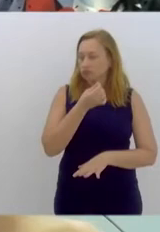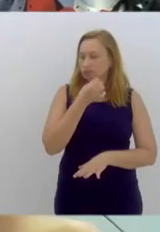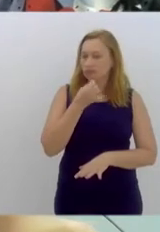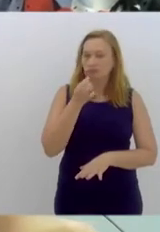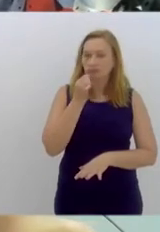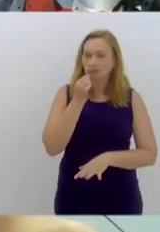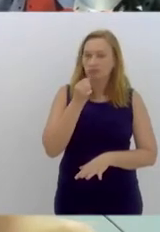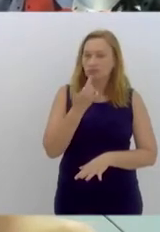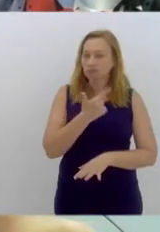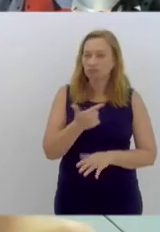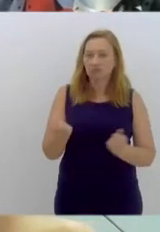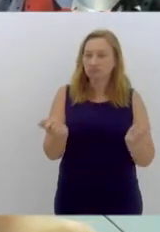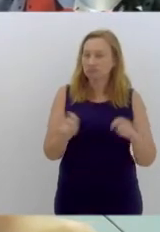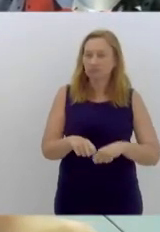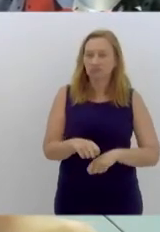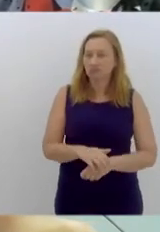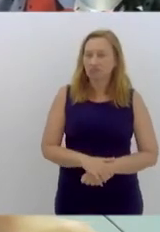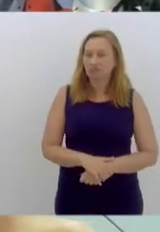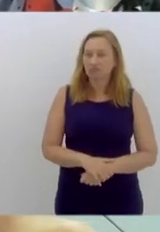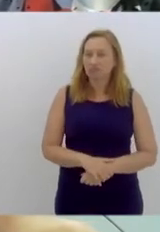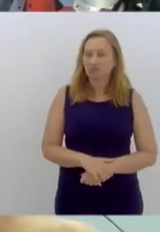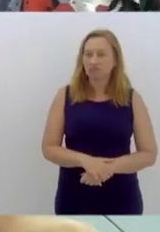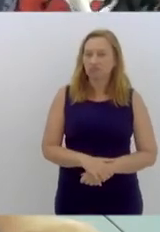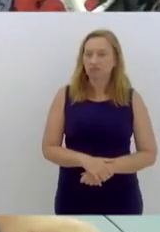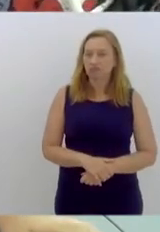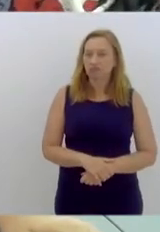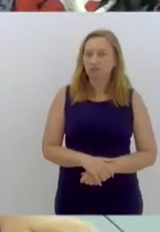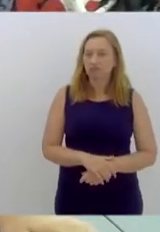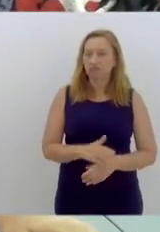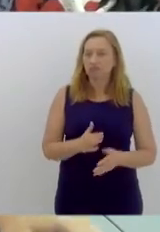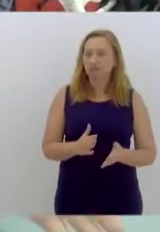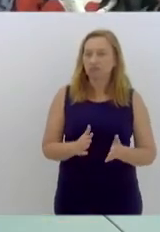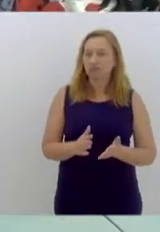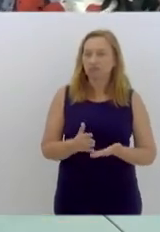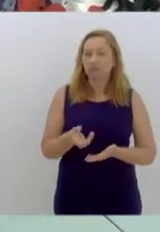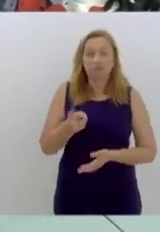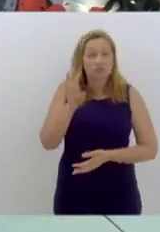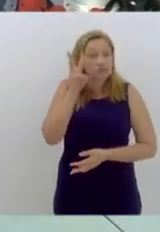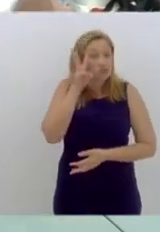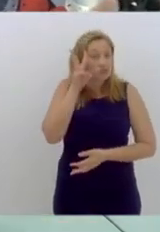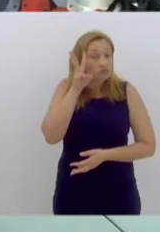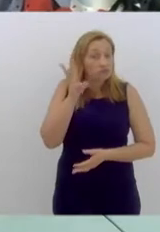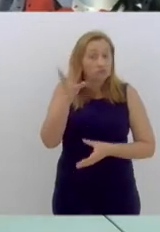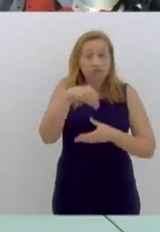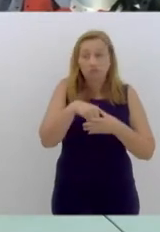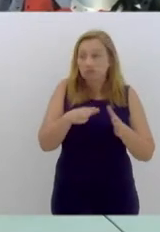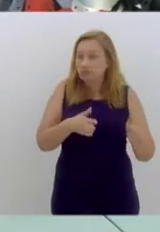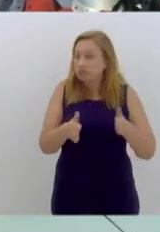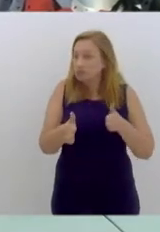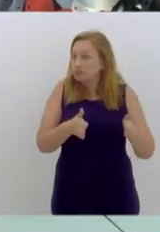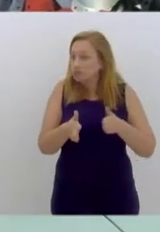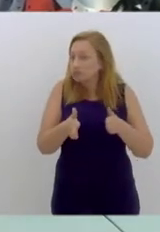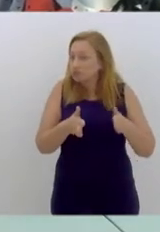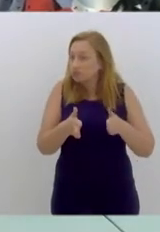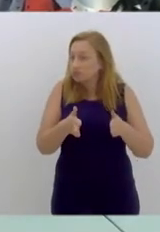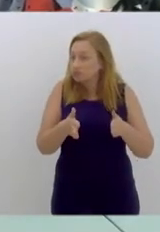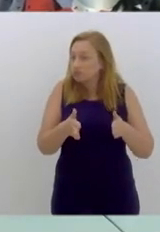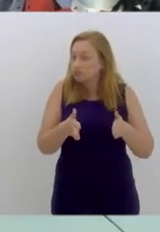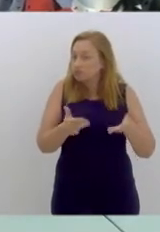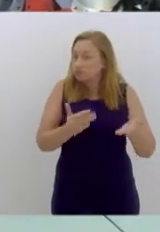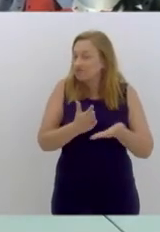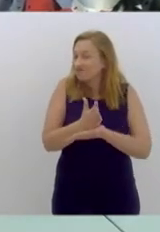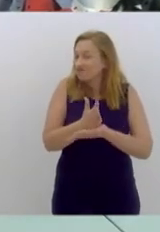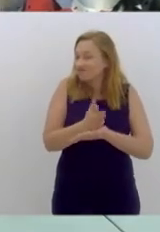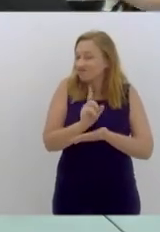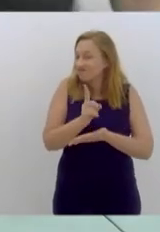Não se tinha possibilidade de discorrer no dia 31 de agosto, uma terça-feira, dentro do prazo. E o prazo era de aprovação, não